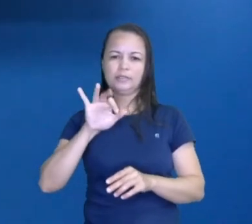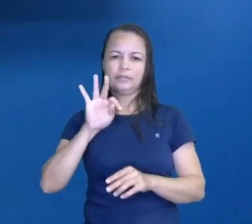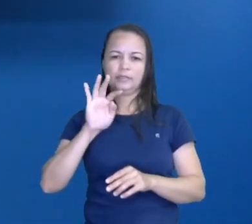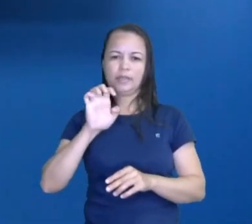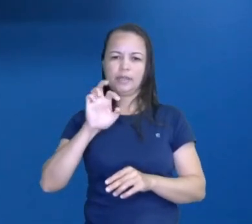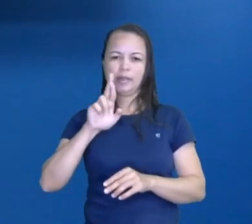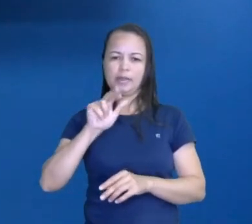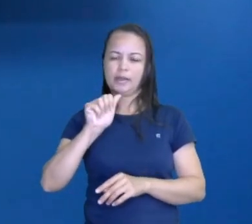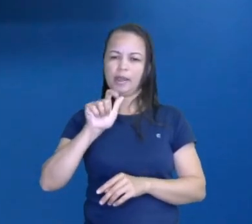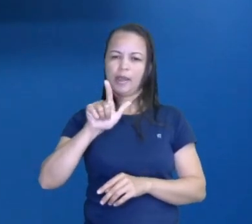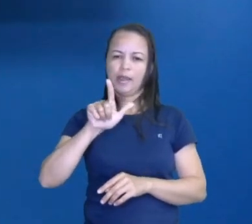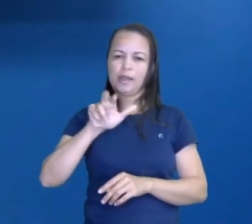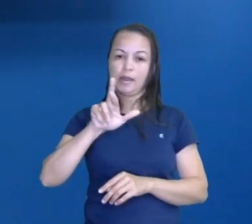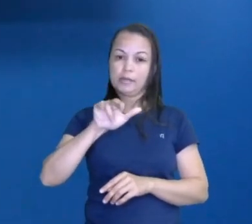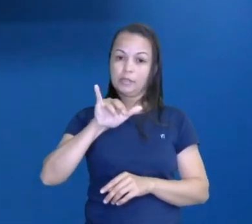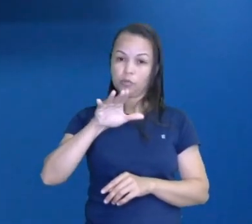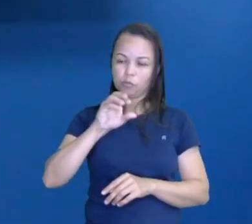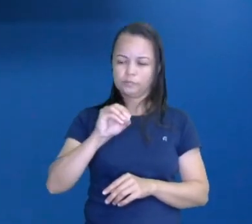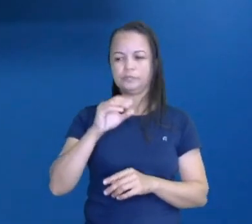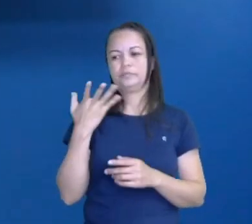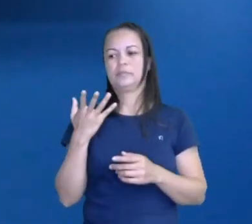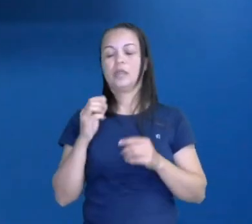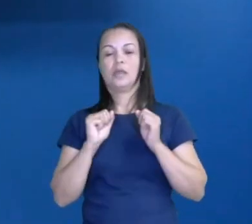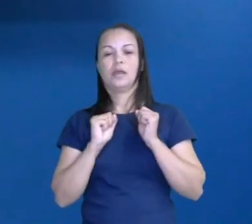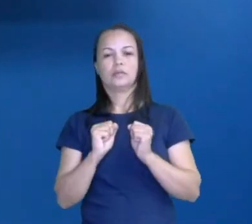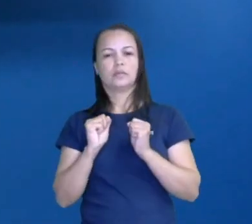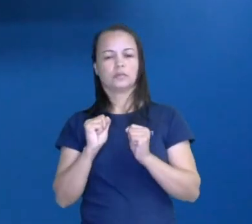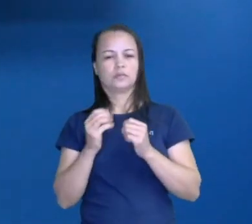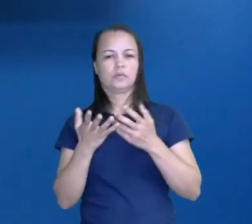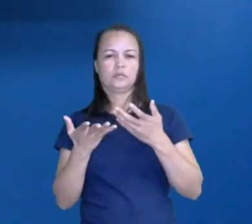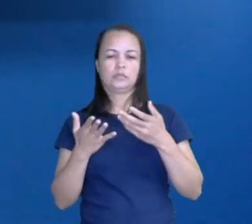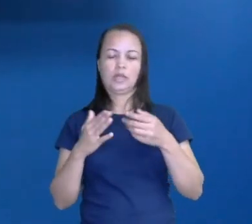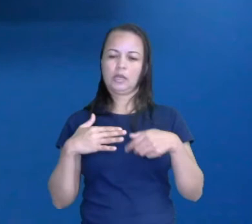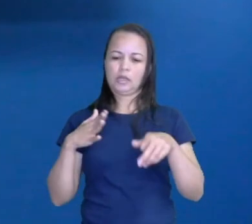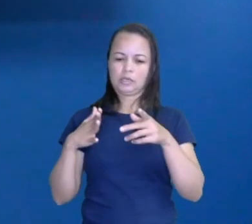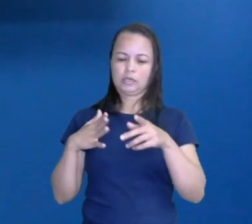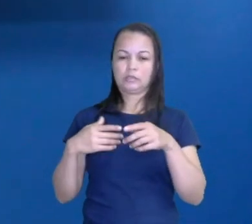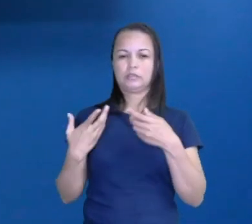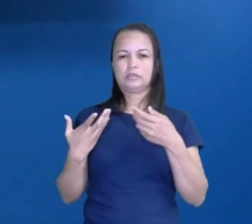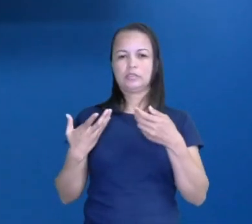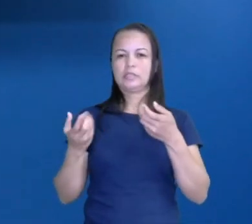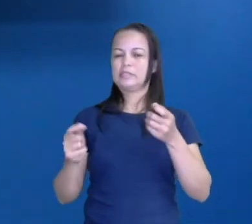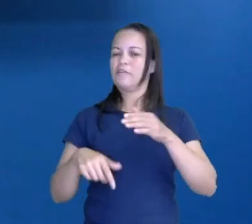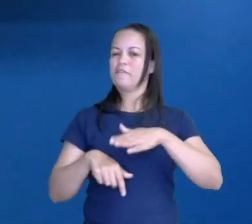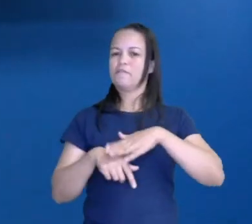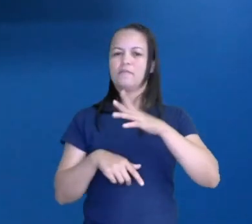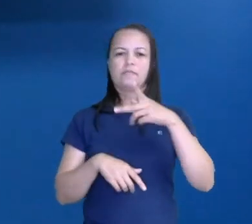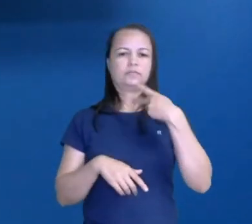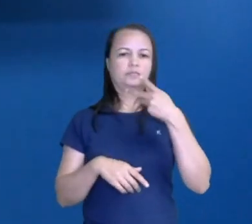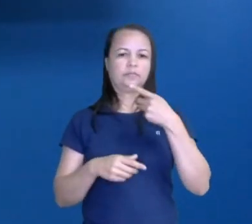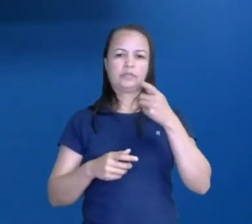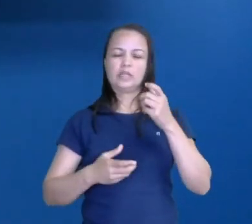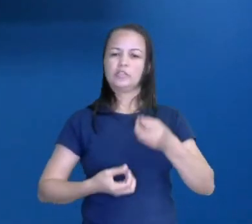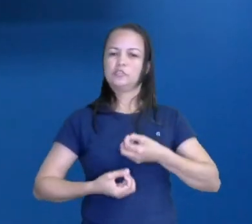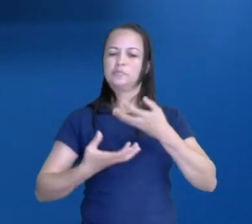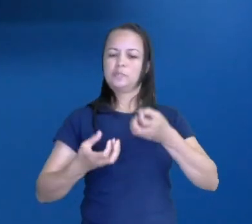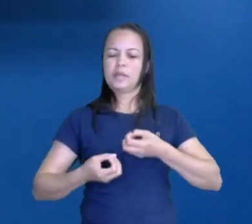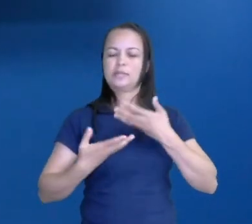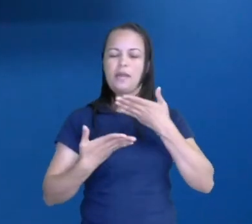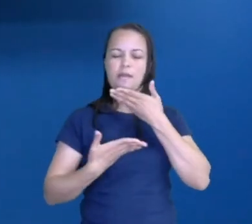surge justamente para levar a palavra a dizer mais,